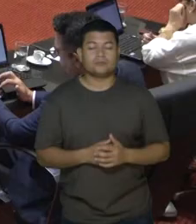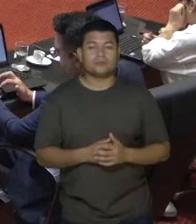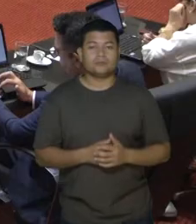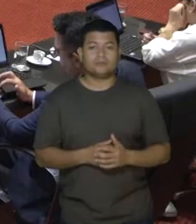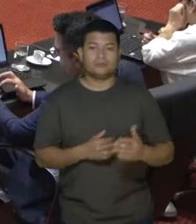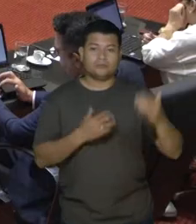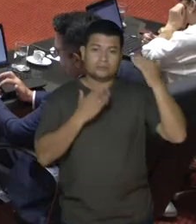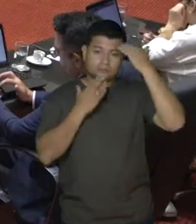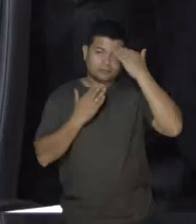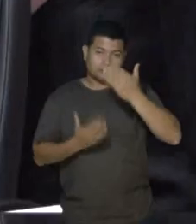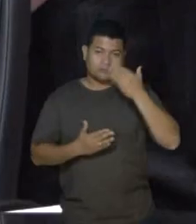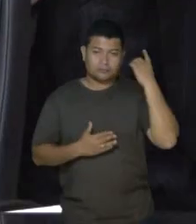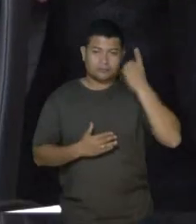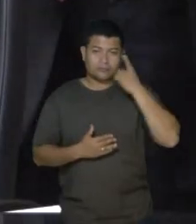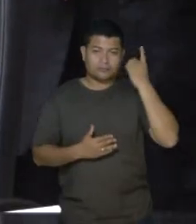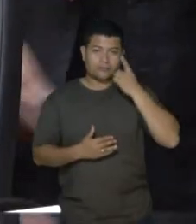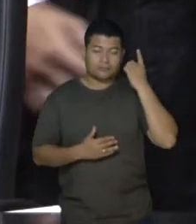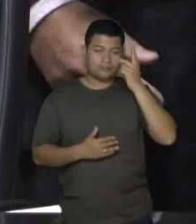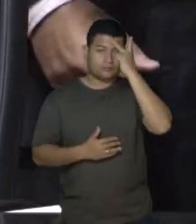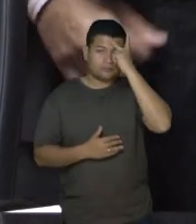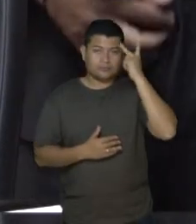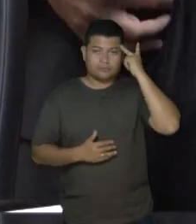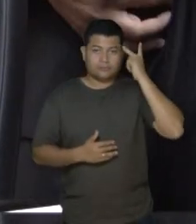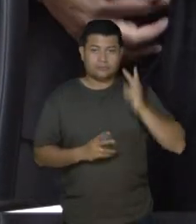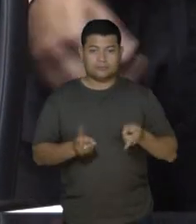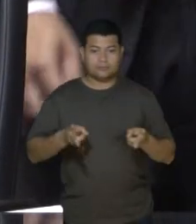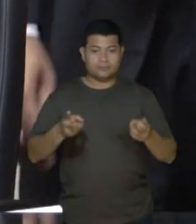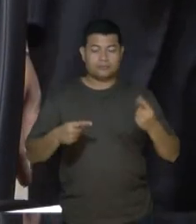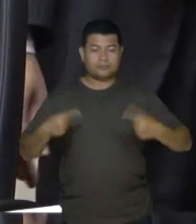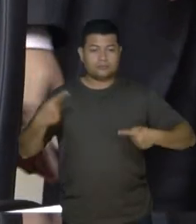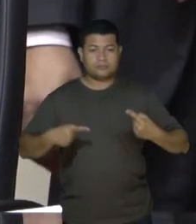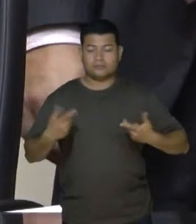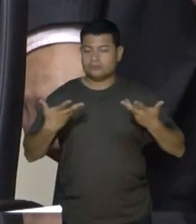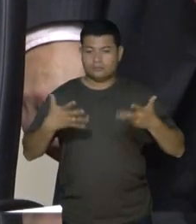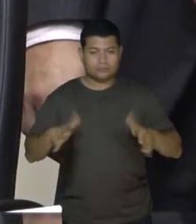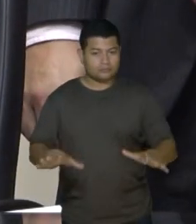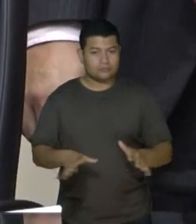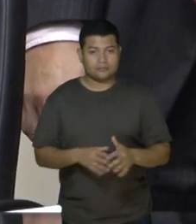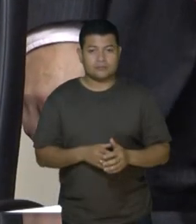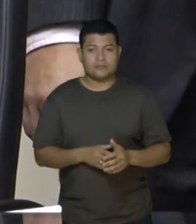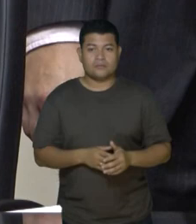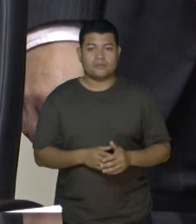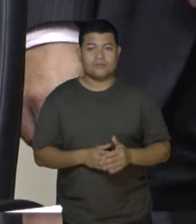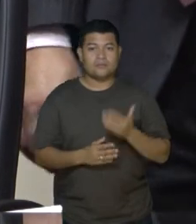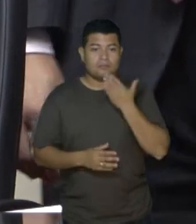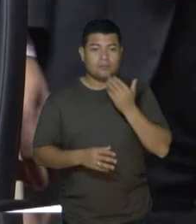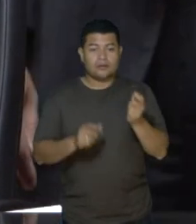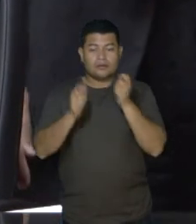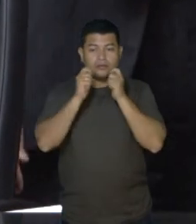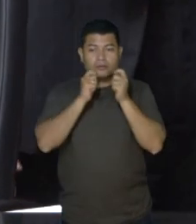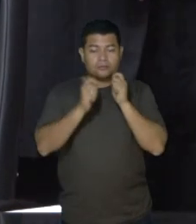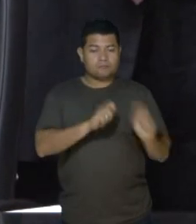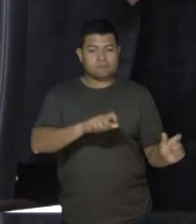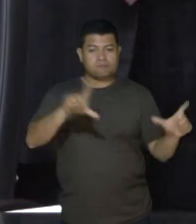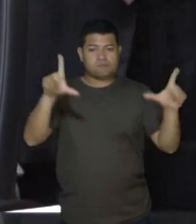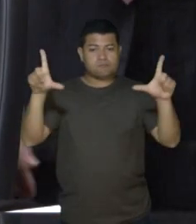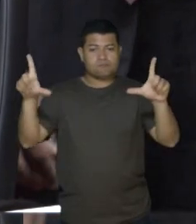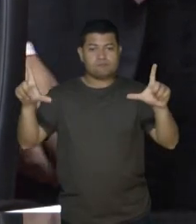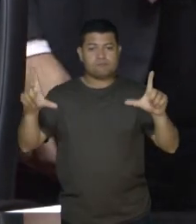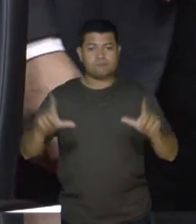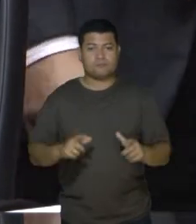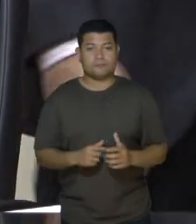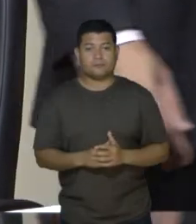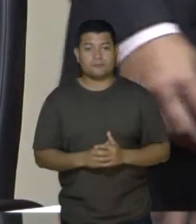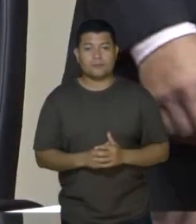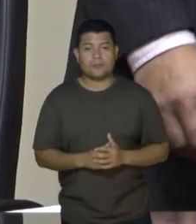Obrigado, deputada Paulinha. Continua em discussão. Não havendo mais quem queira discutir, peço que seja aberto o painel para os